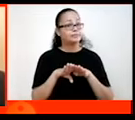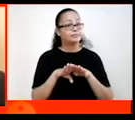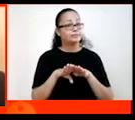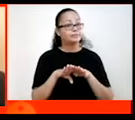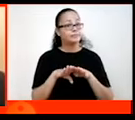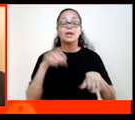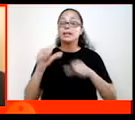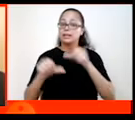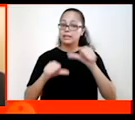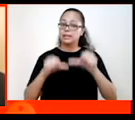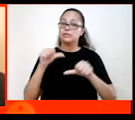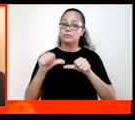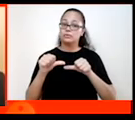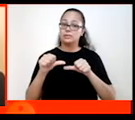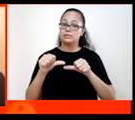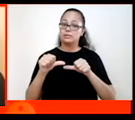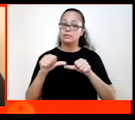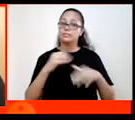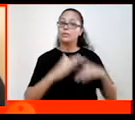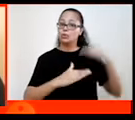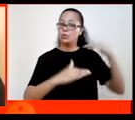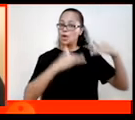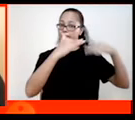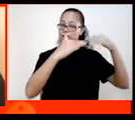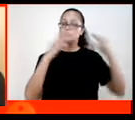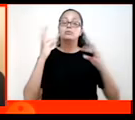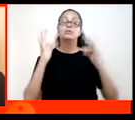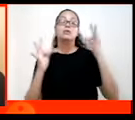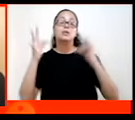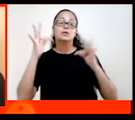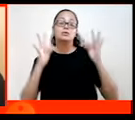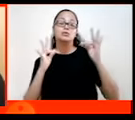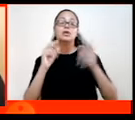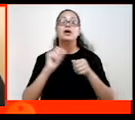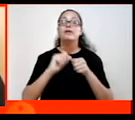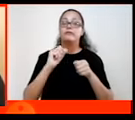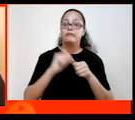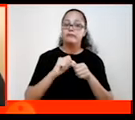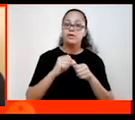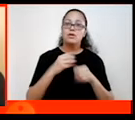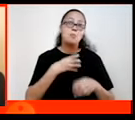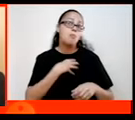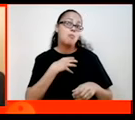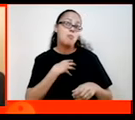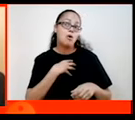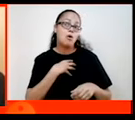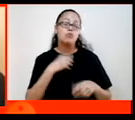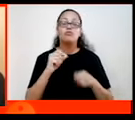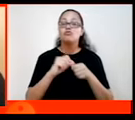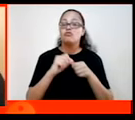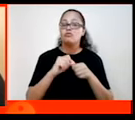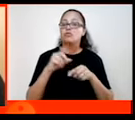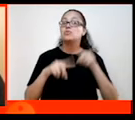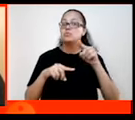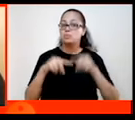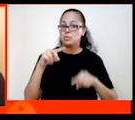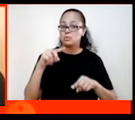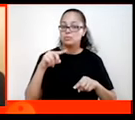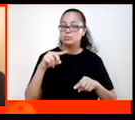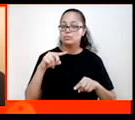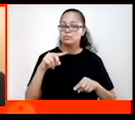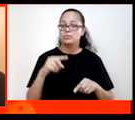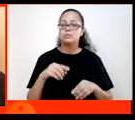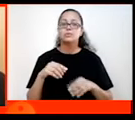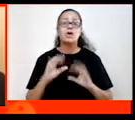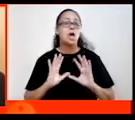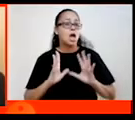então, essas transformações advindas aí do avanço da tecnologia, promoveu mudanças no modo de produção industrial, gerou-se novos